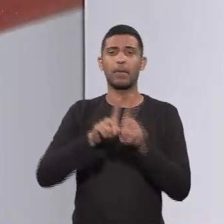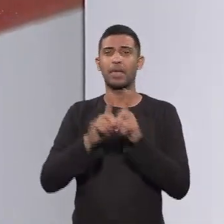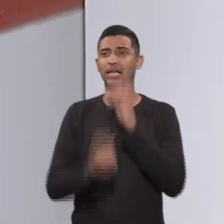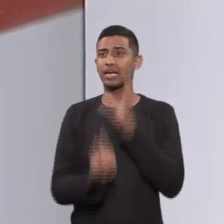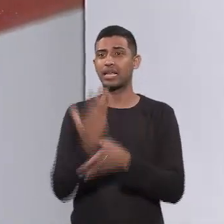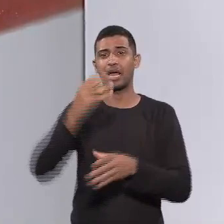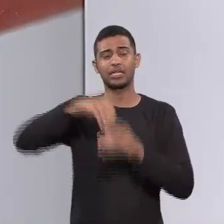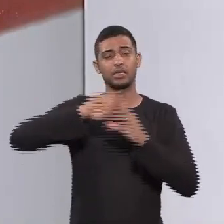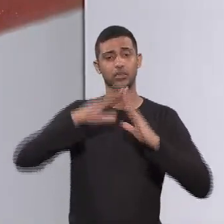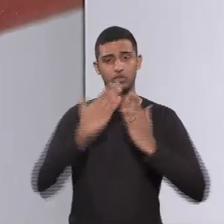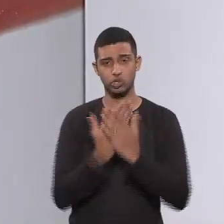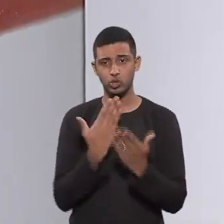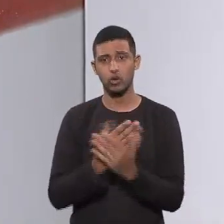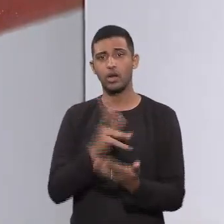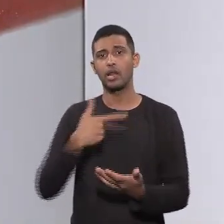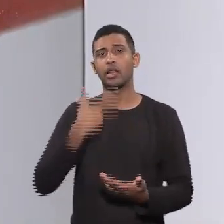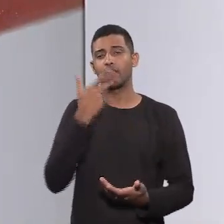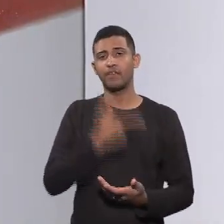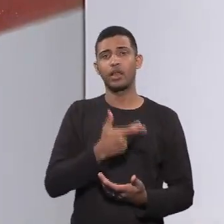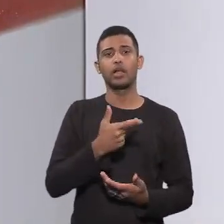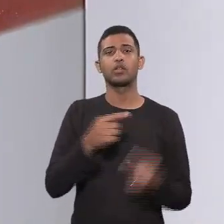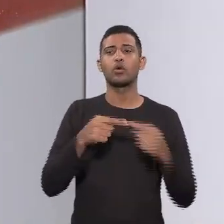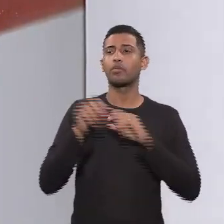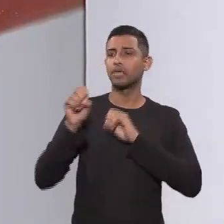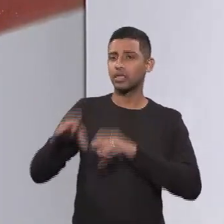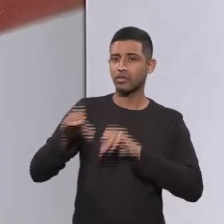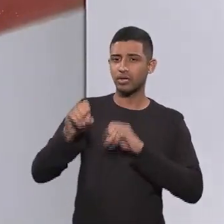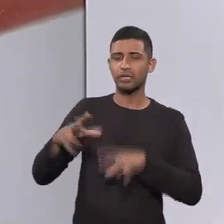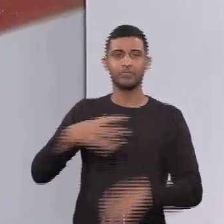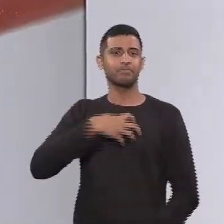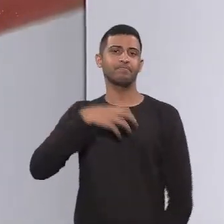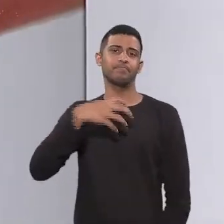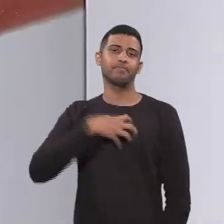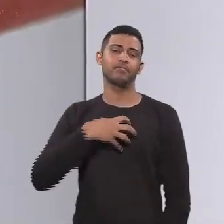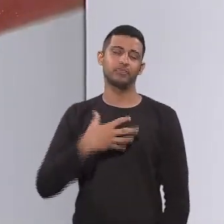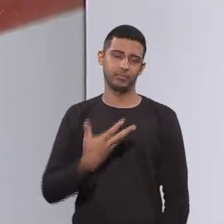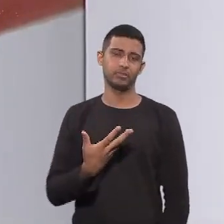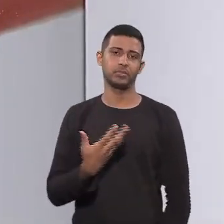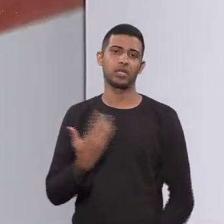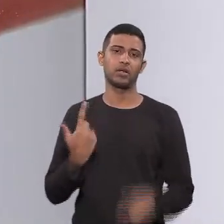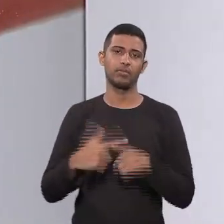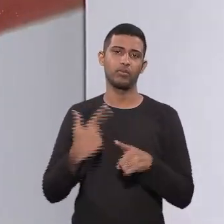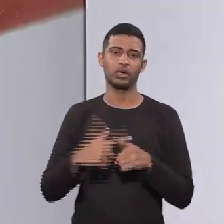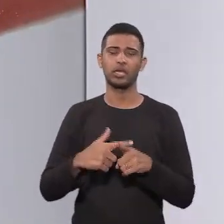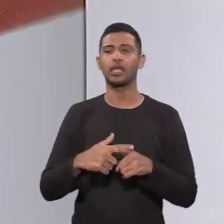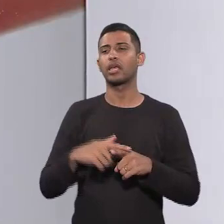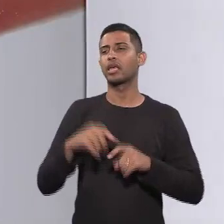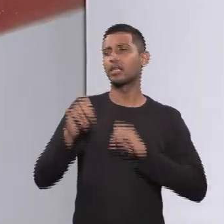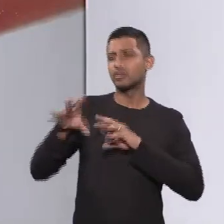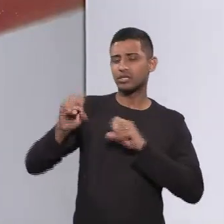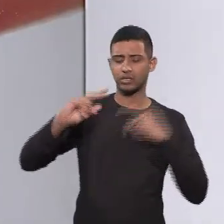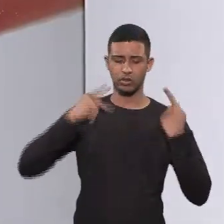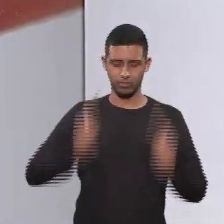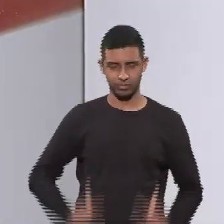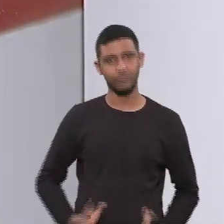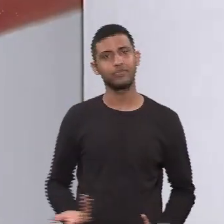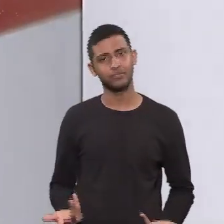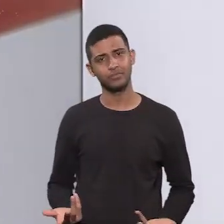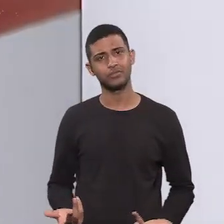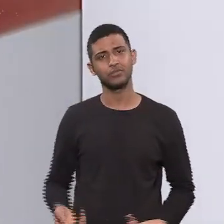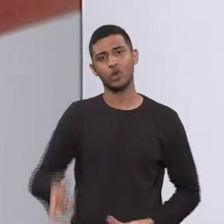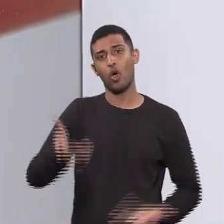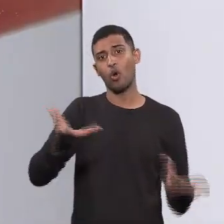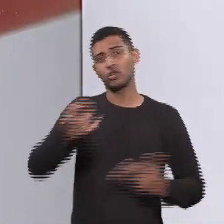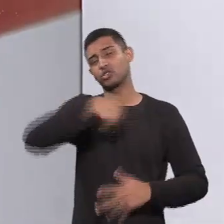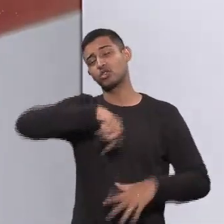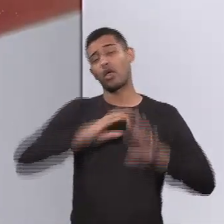escola uma concepção de educação que eu chamo de educação para a sensibilidade, que é educação para a humanização. Enquanto nós vivemos